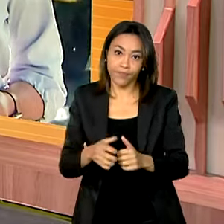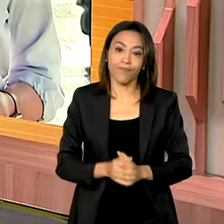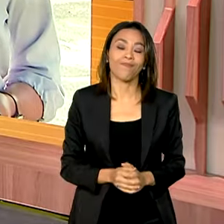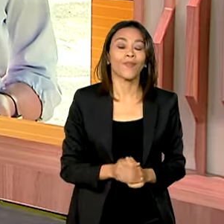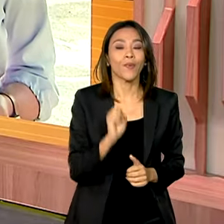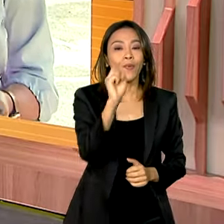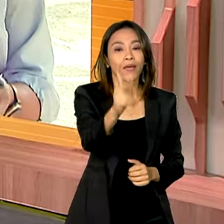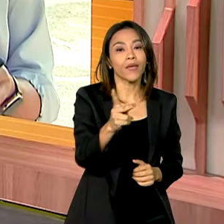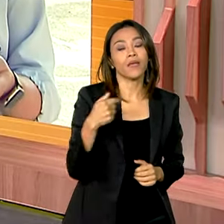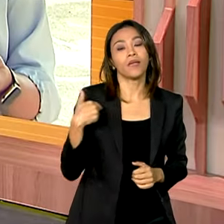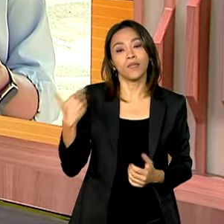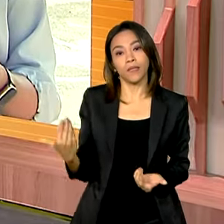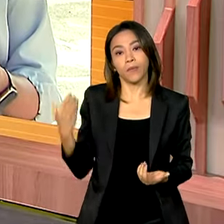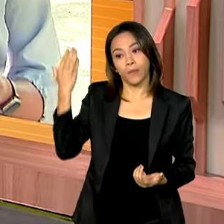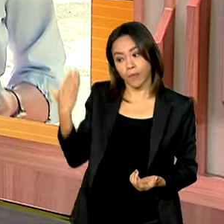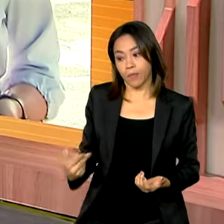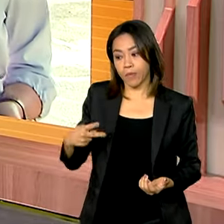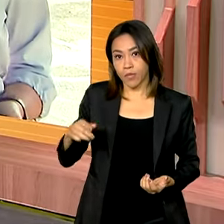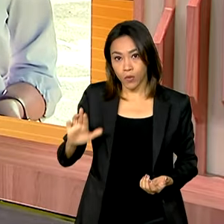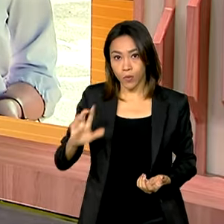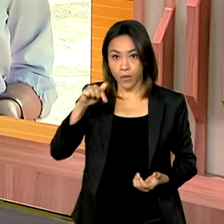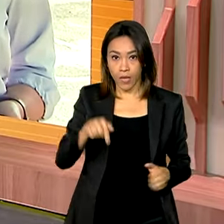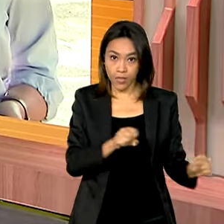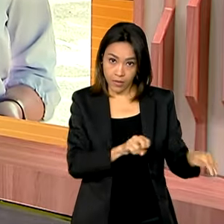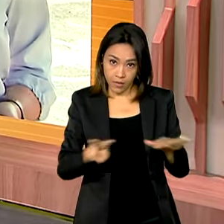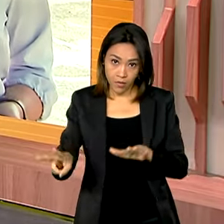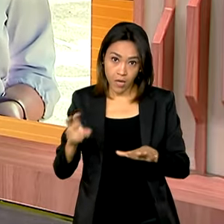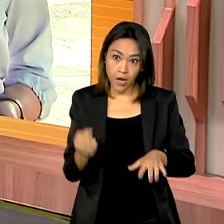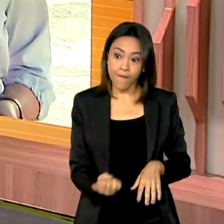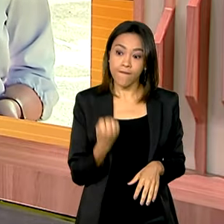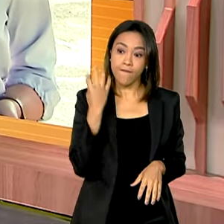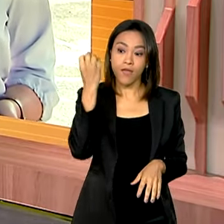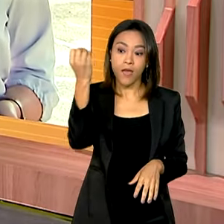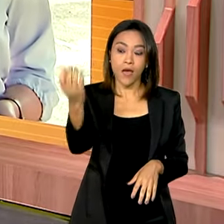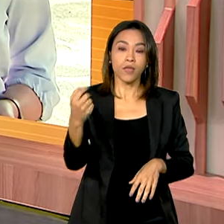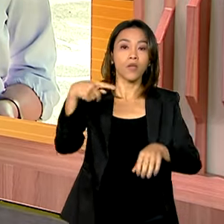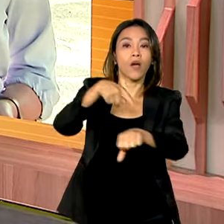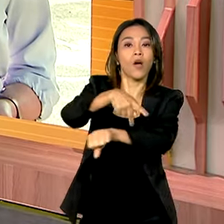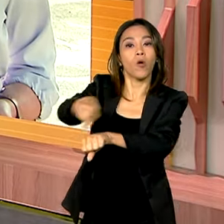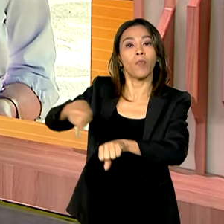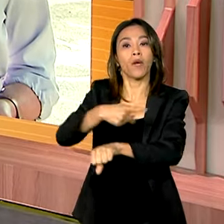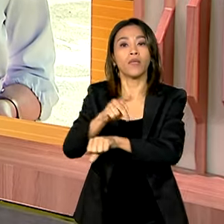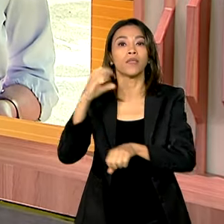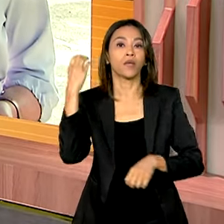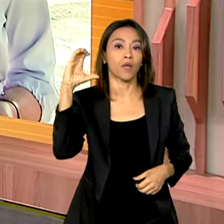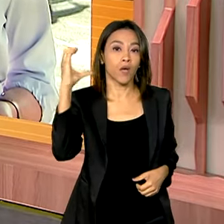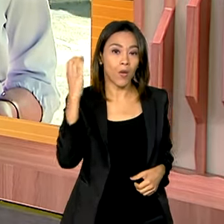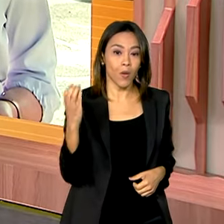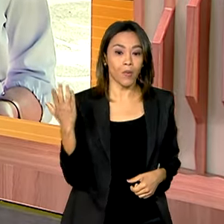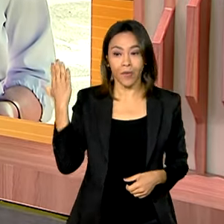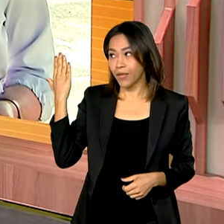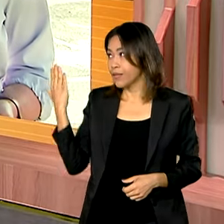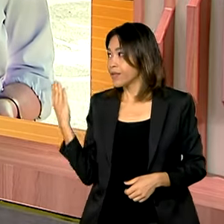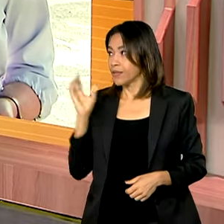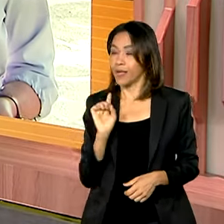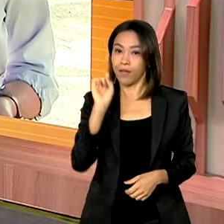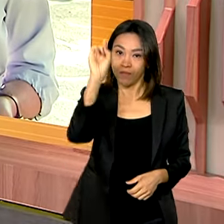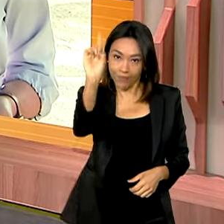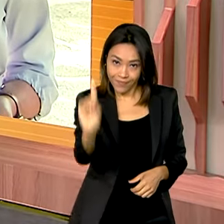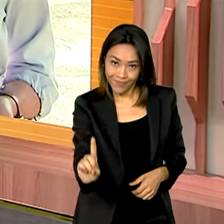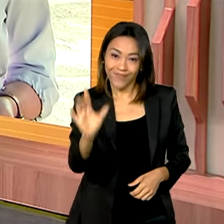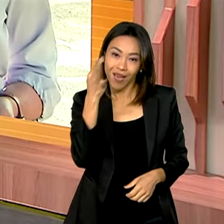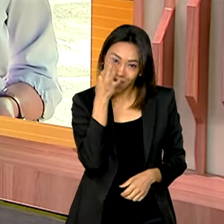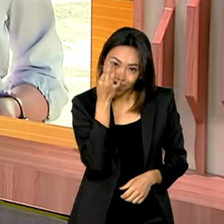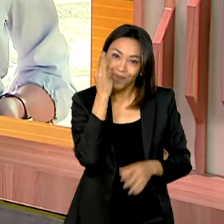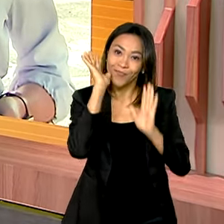E o presidente Lula realiza essa semana uma viagem oficial à Colômbia. A nossa enviada especial, Jéssica Gonçalves, já